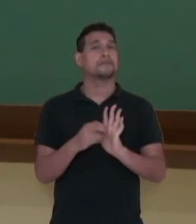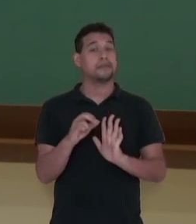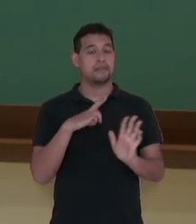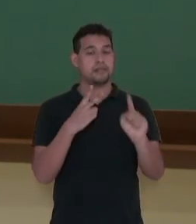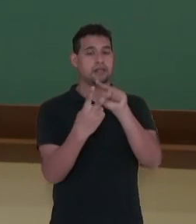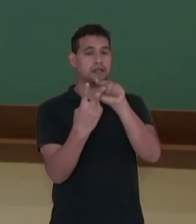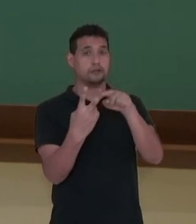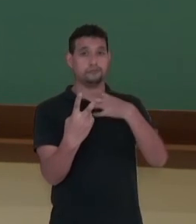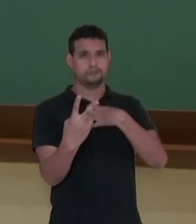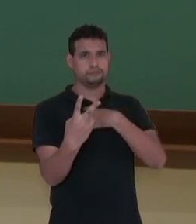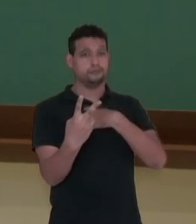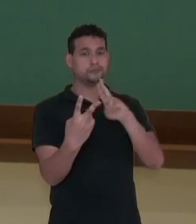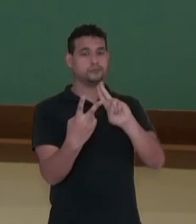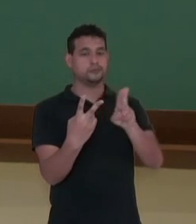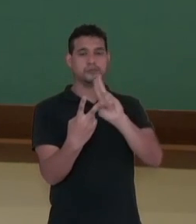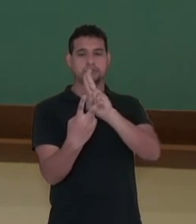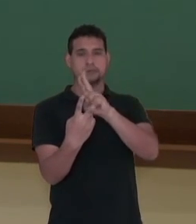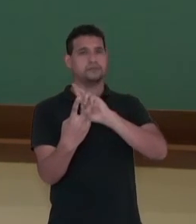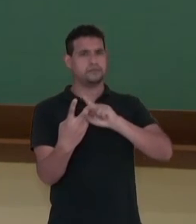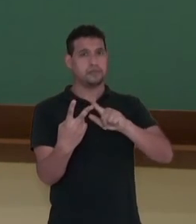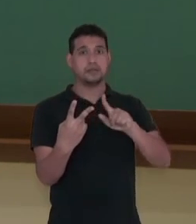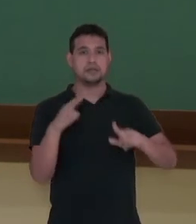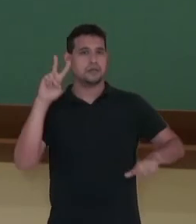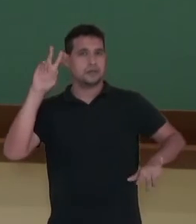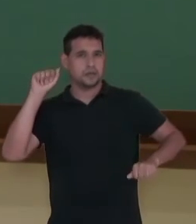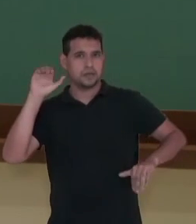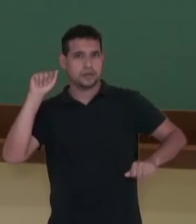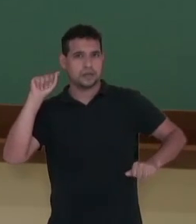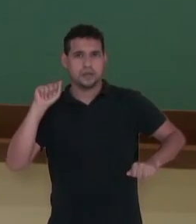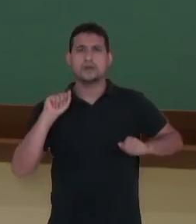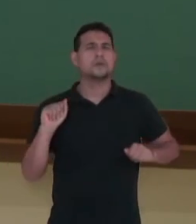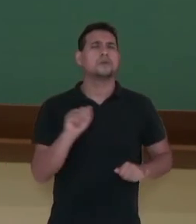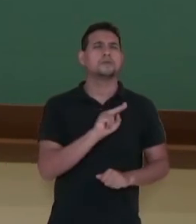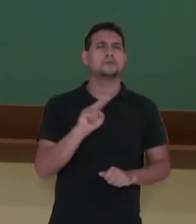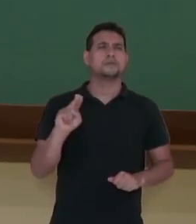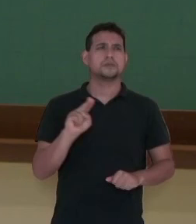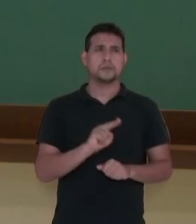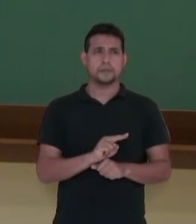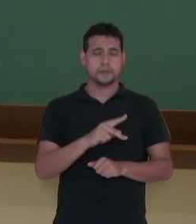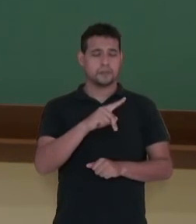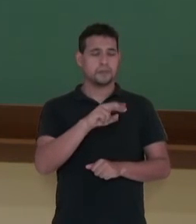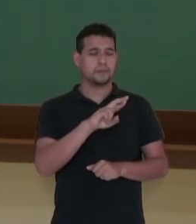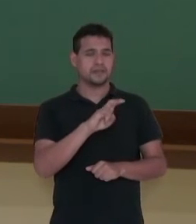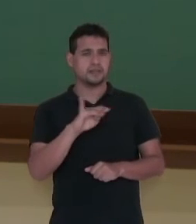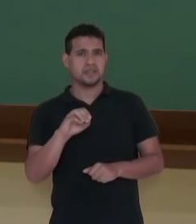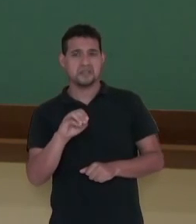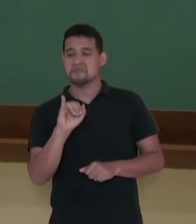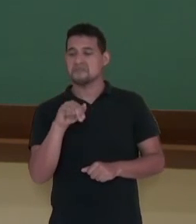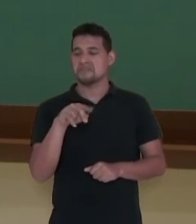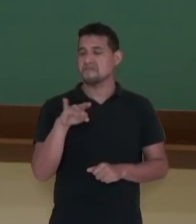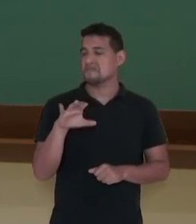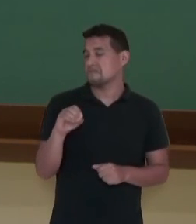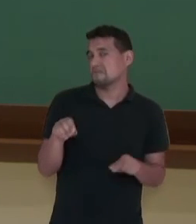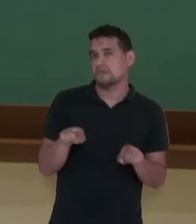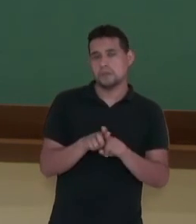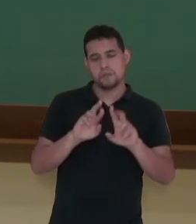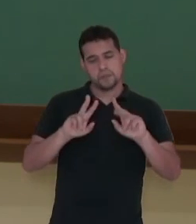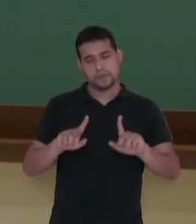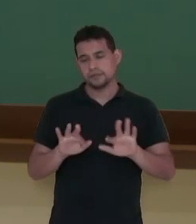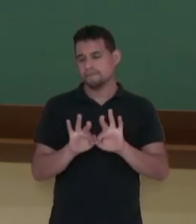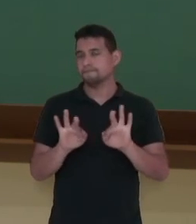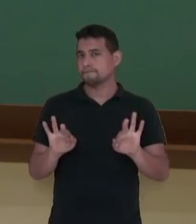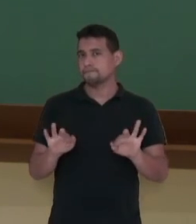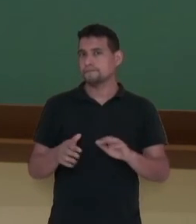essas duas nomenclaturas na língua espanhola, nós podemos chamar de pretérito indefinido ou perfeito